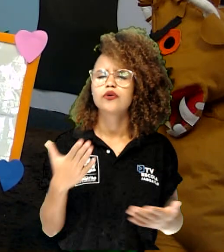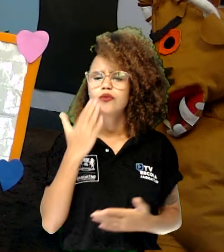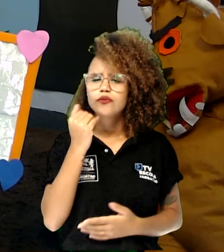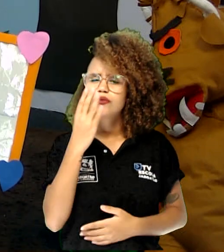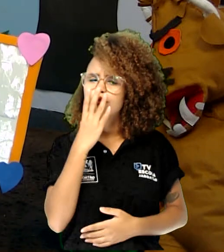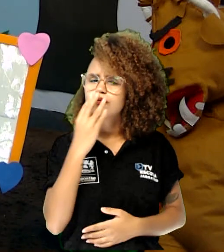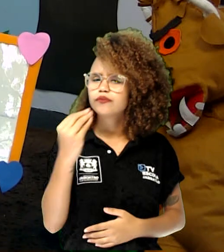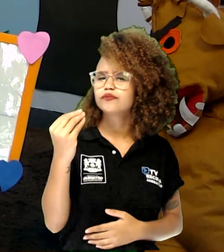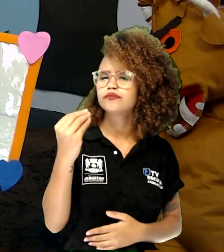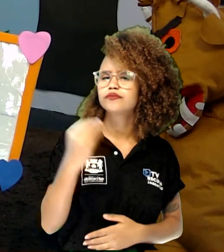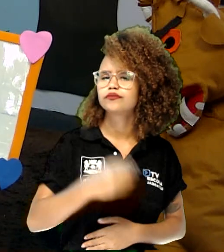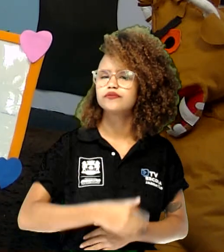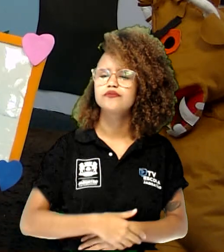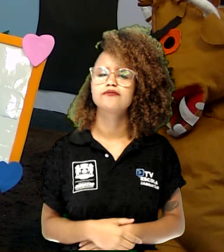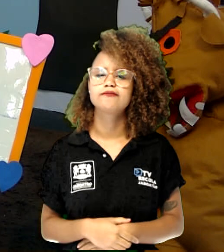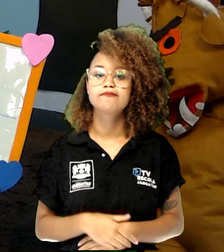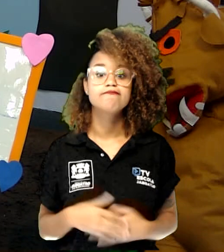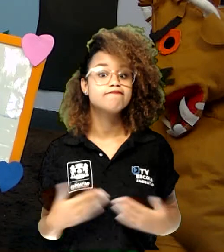a raposa?